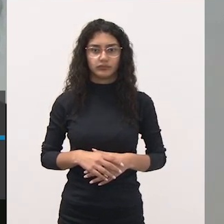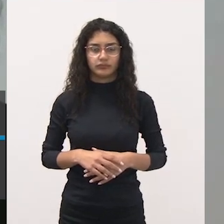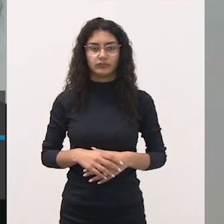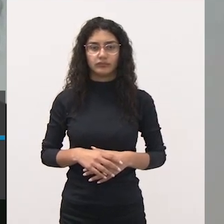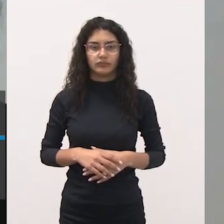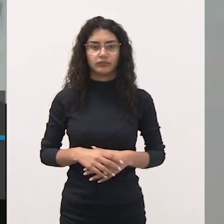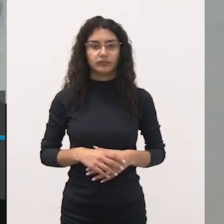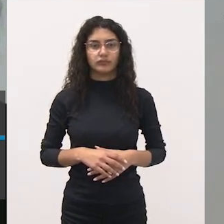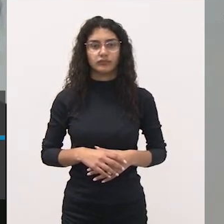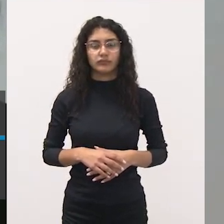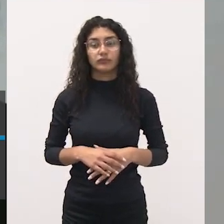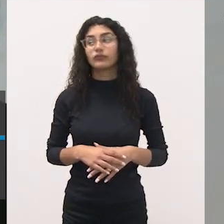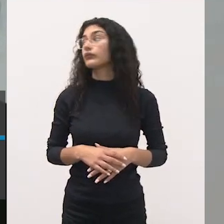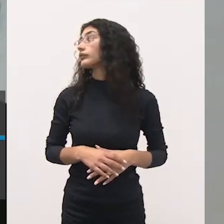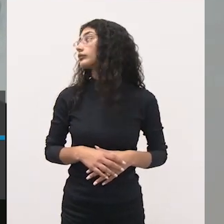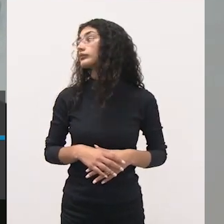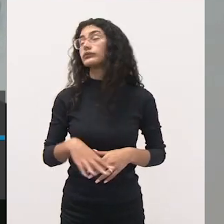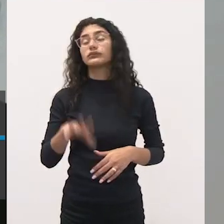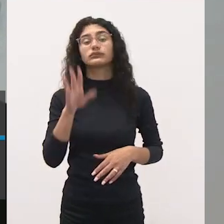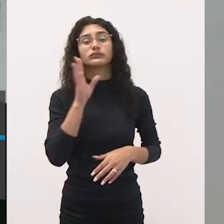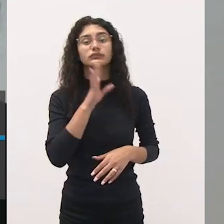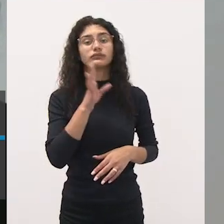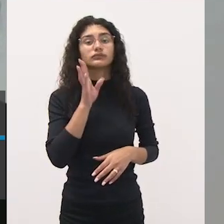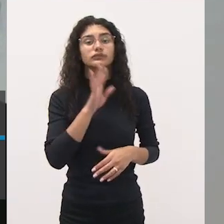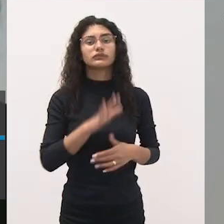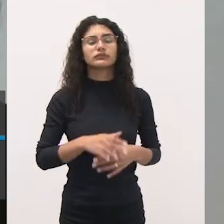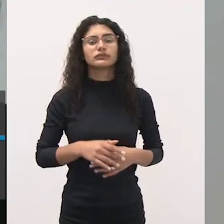É interessante que quando